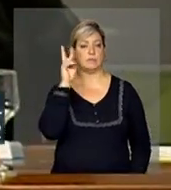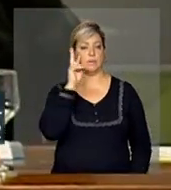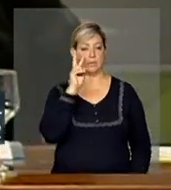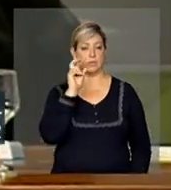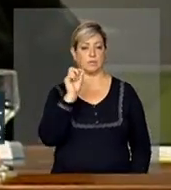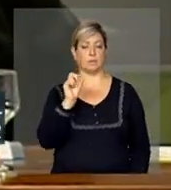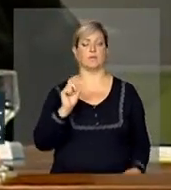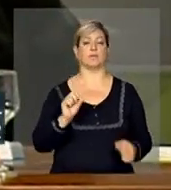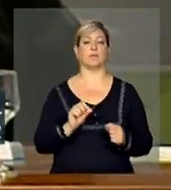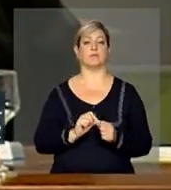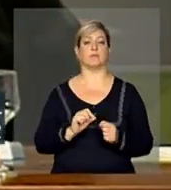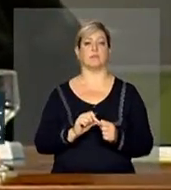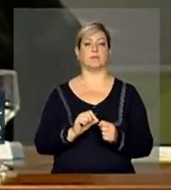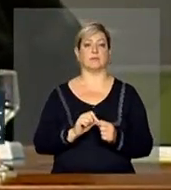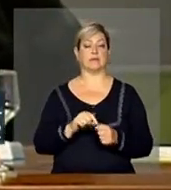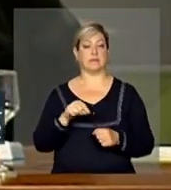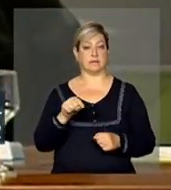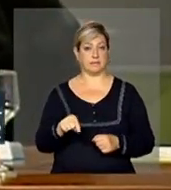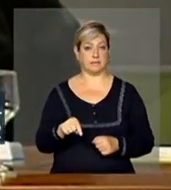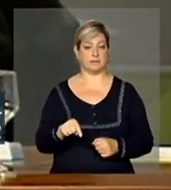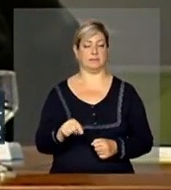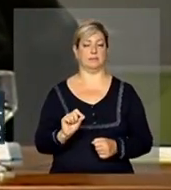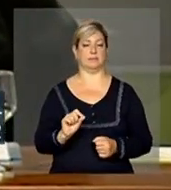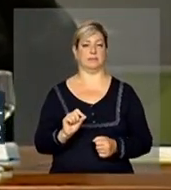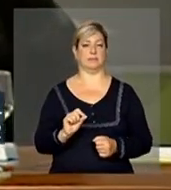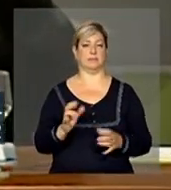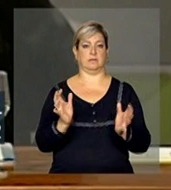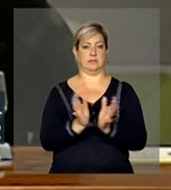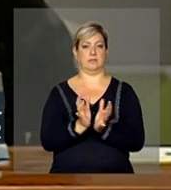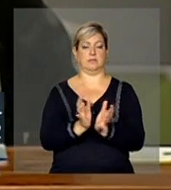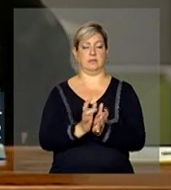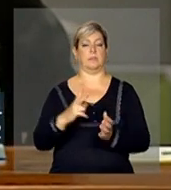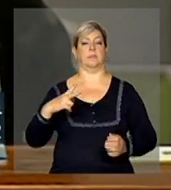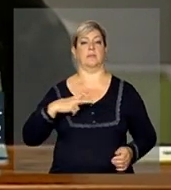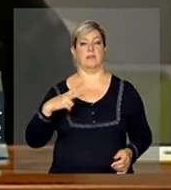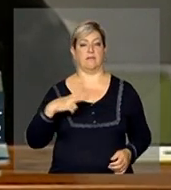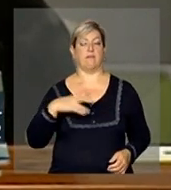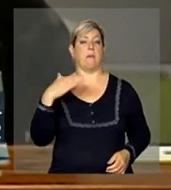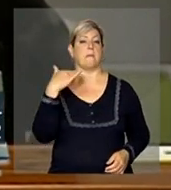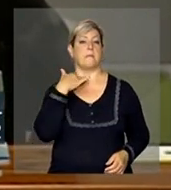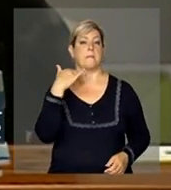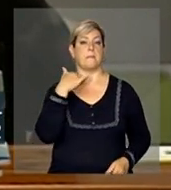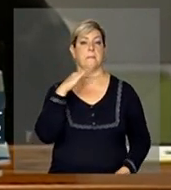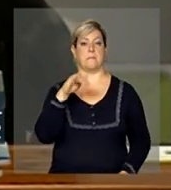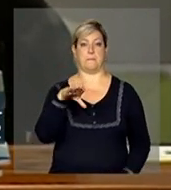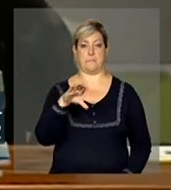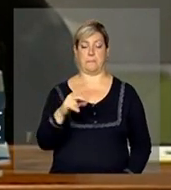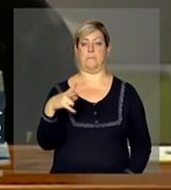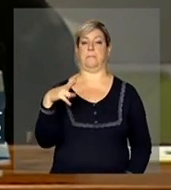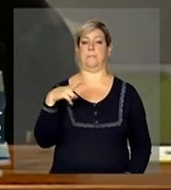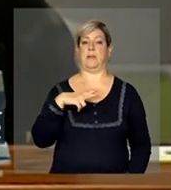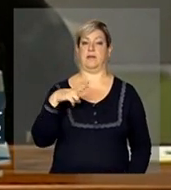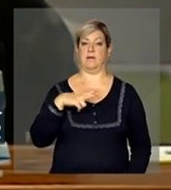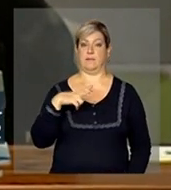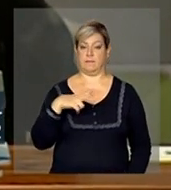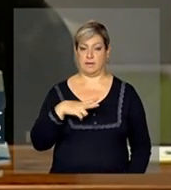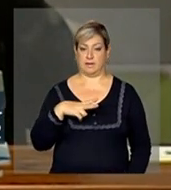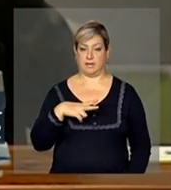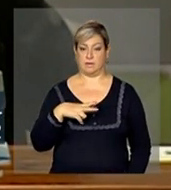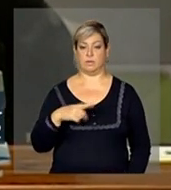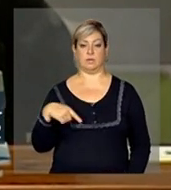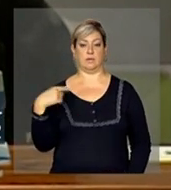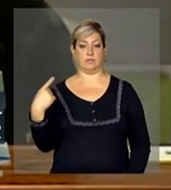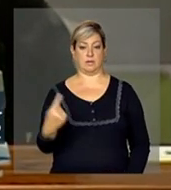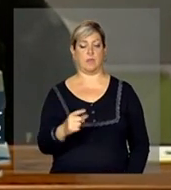fazer com que a iniciativa privada, os bancos privados e os